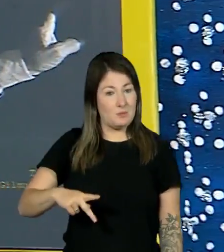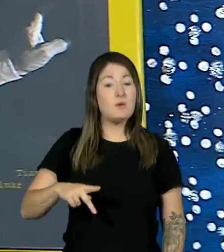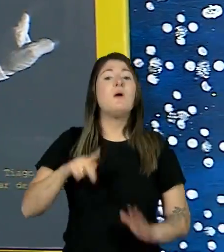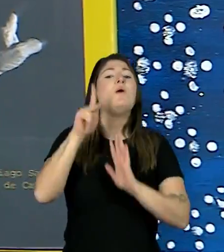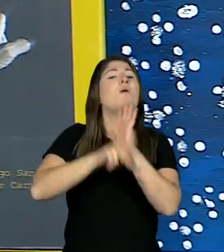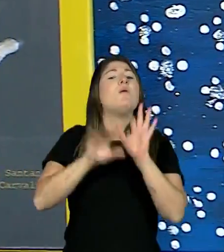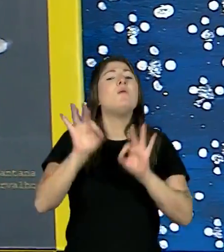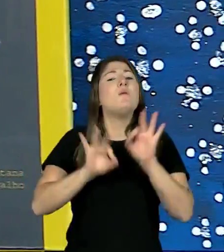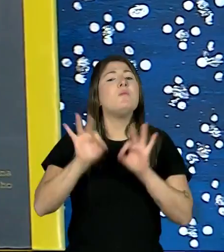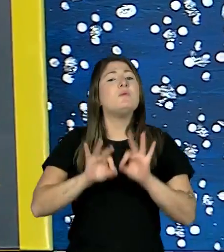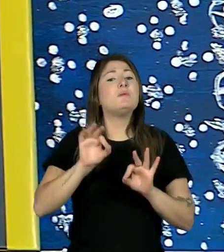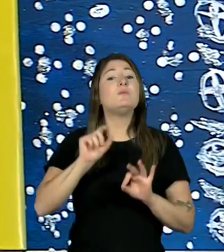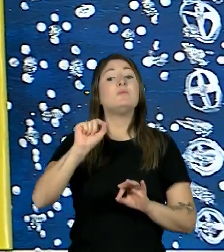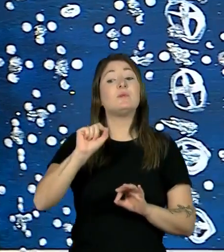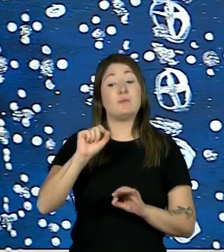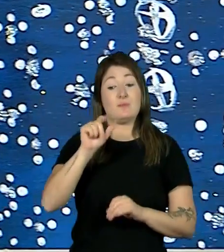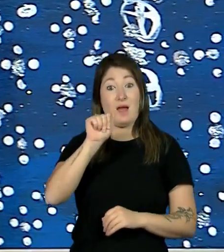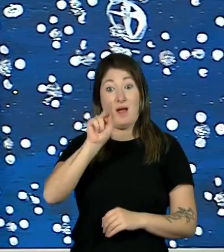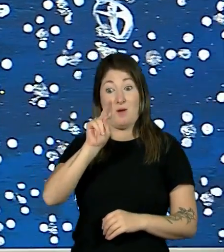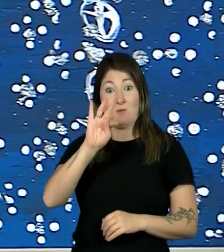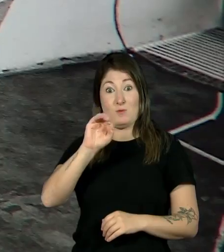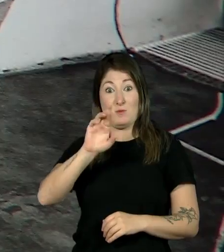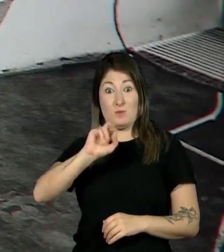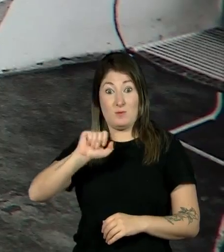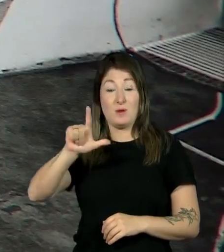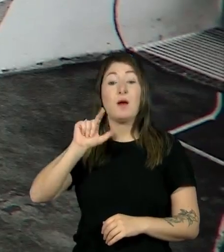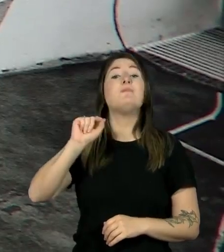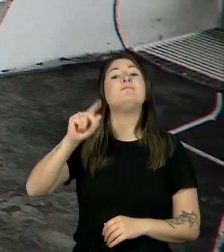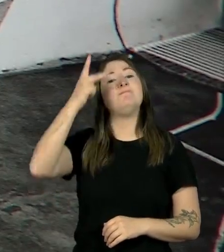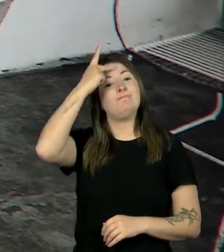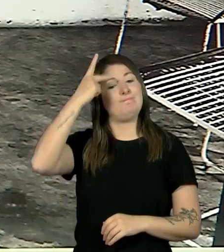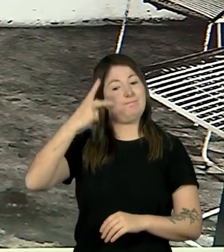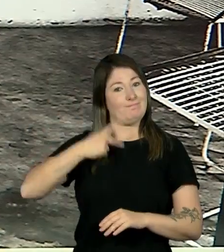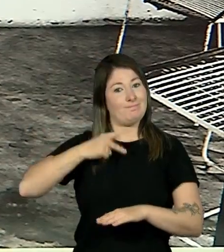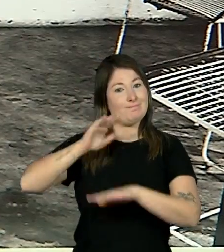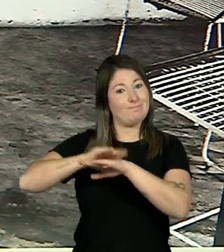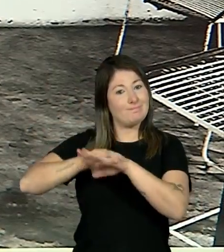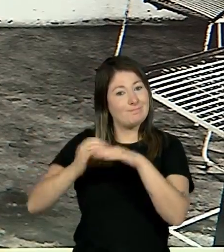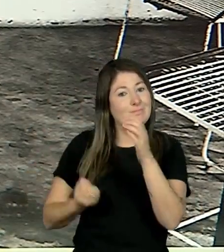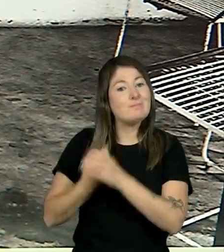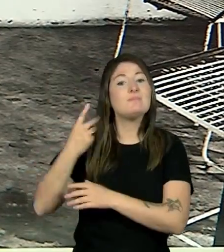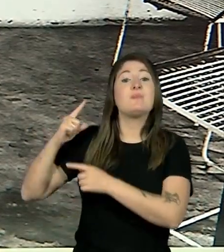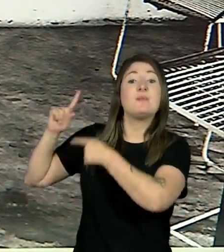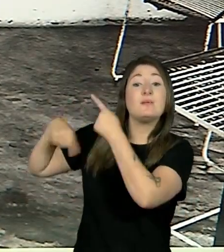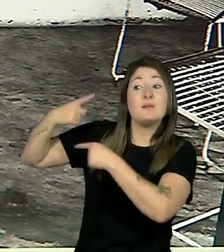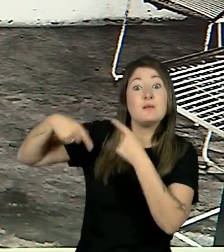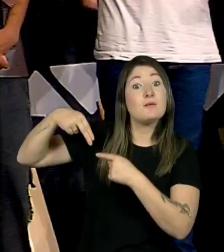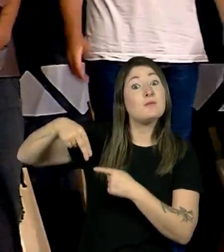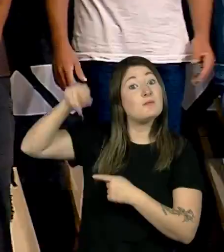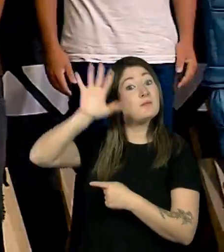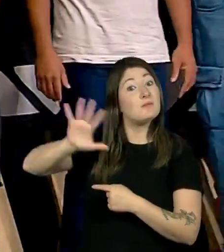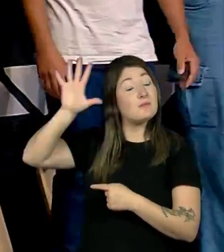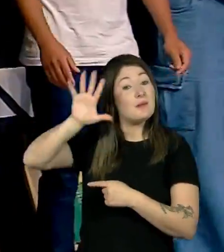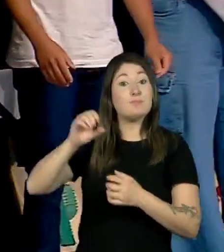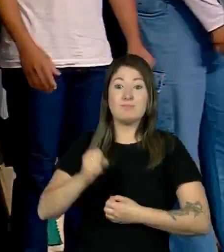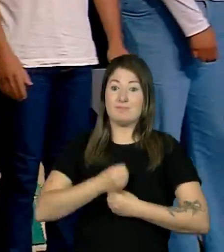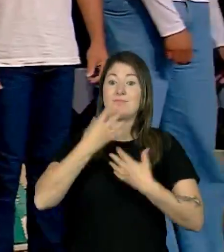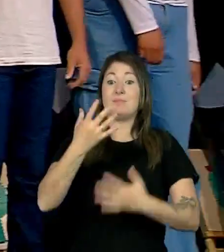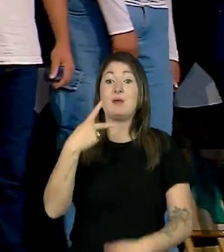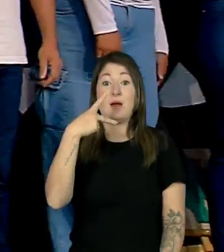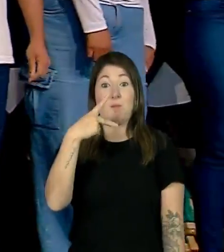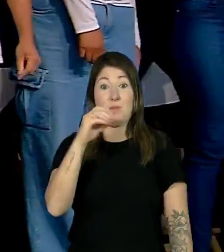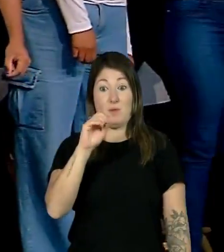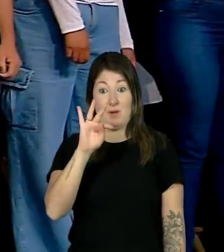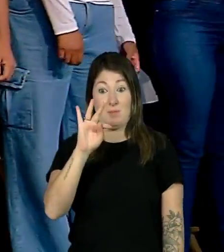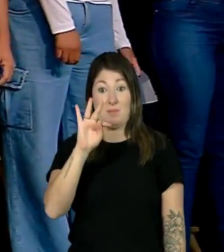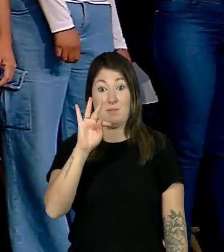celebra a valorização da herança nordestina e o poeta Patativa do Assaré. Assim fala um